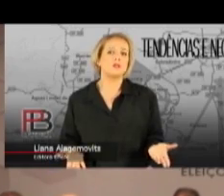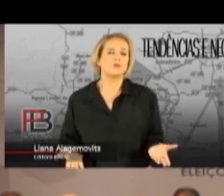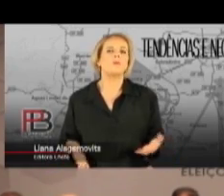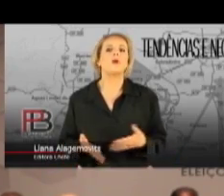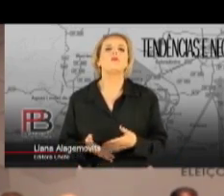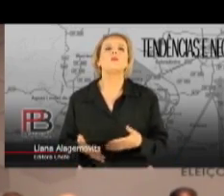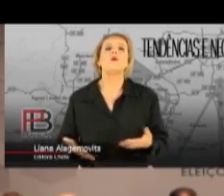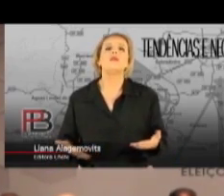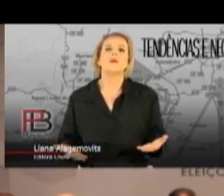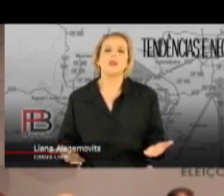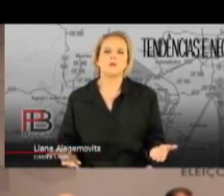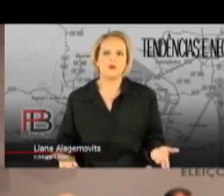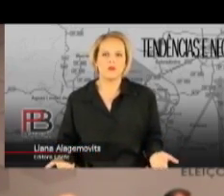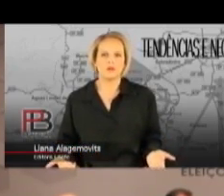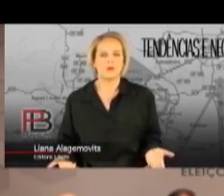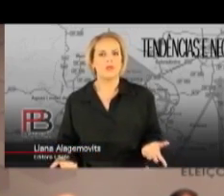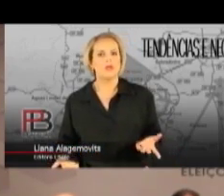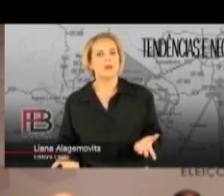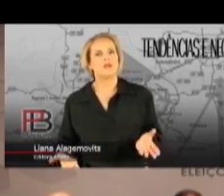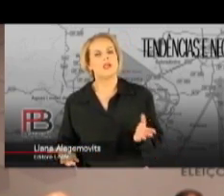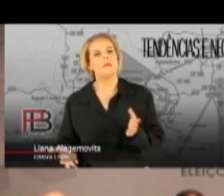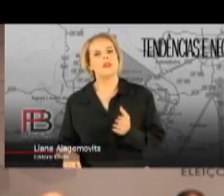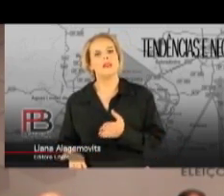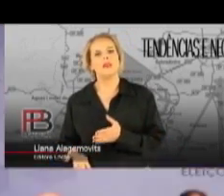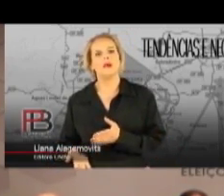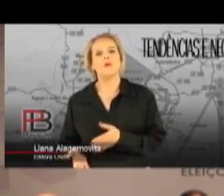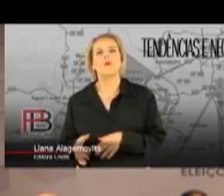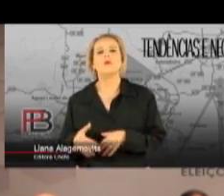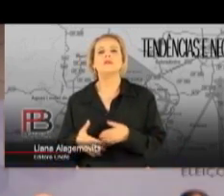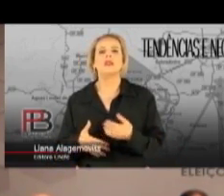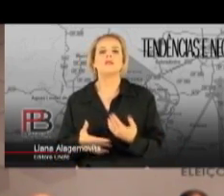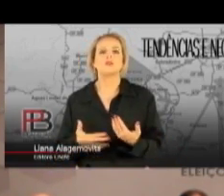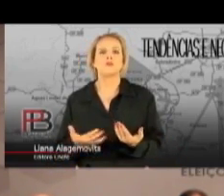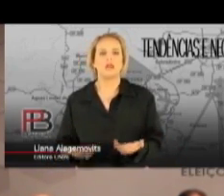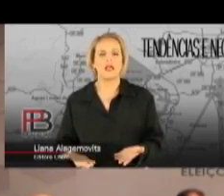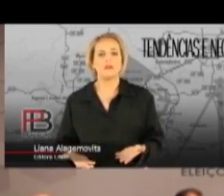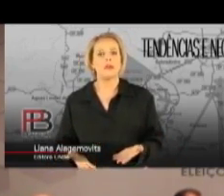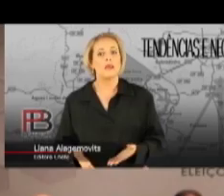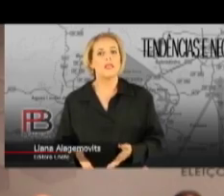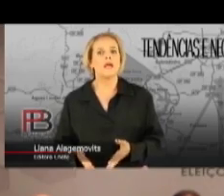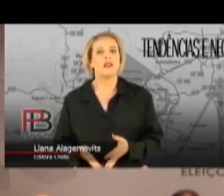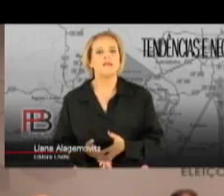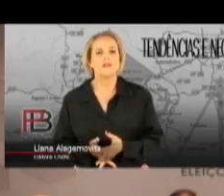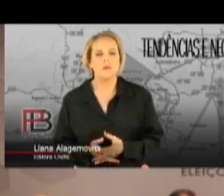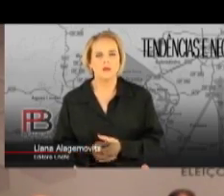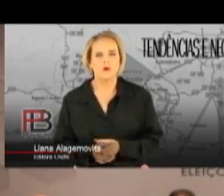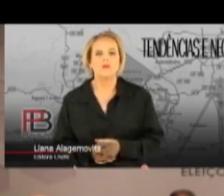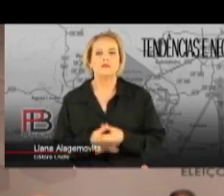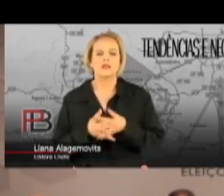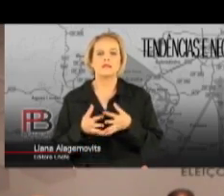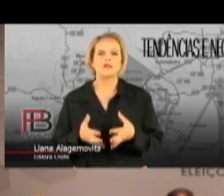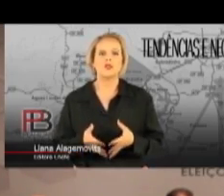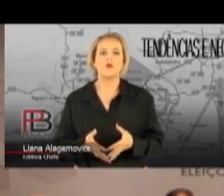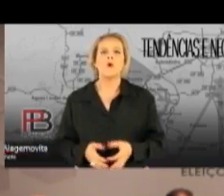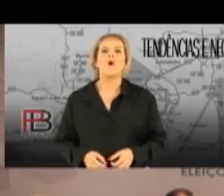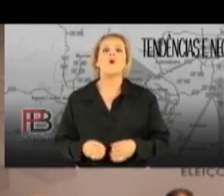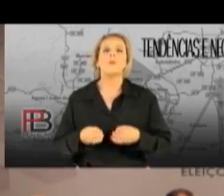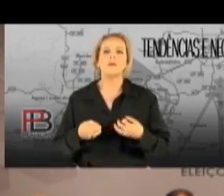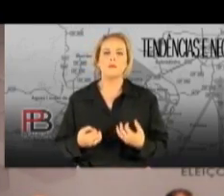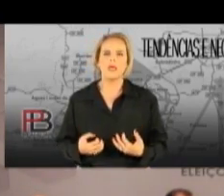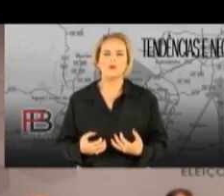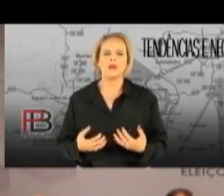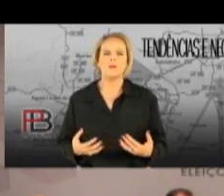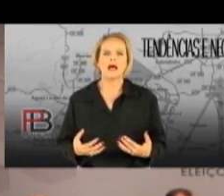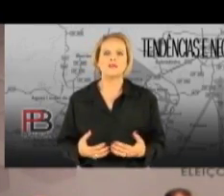o pedido em prol do bom andamento do evento, que terminaria com considerações finais e agradecimento aos que assistiram